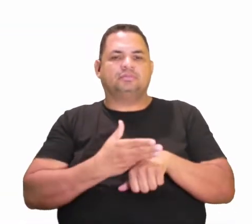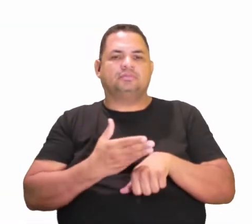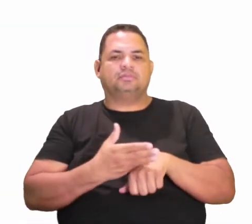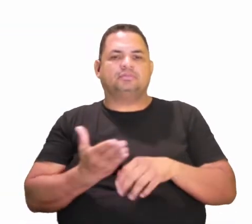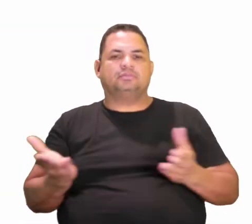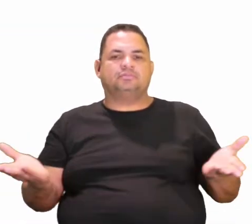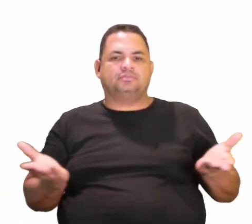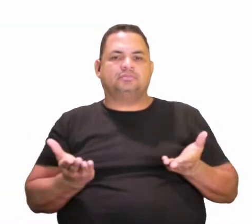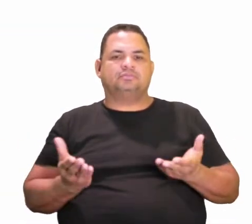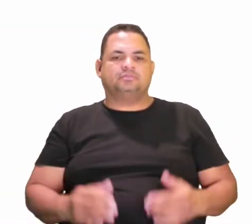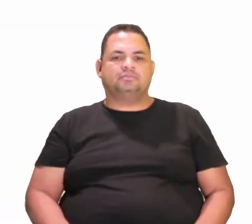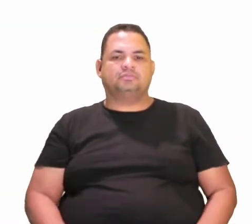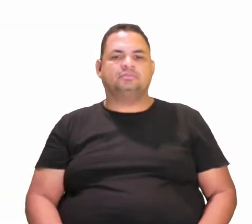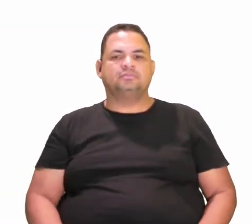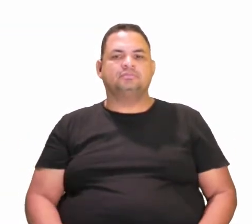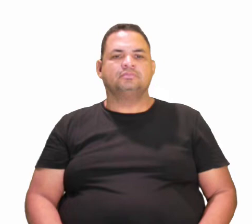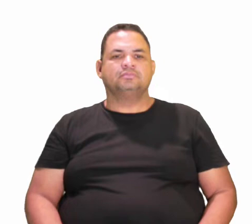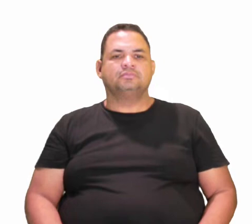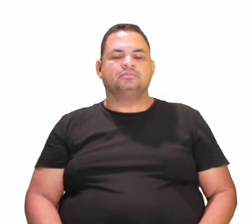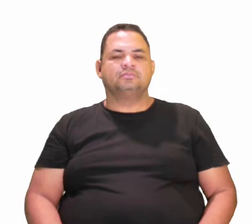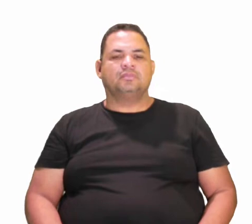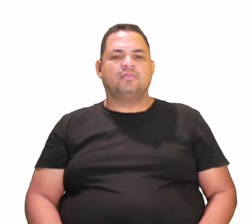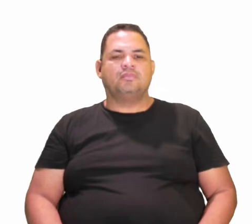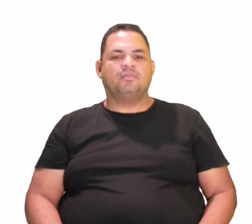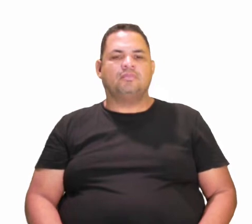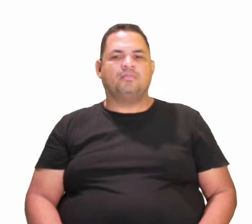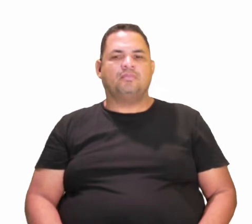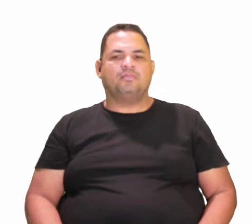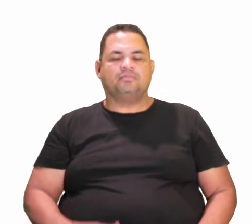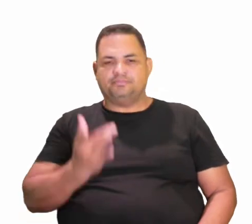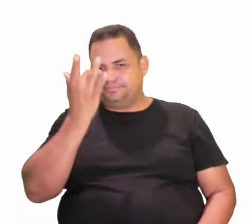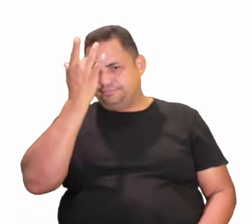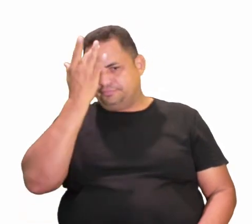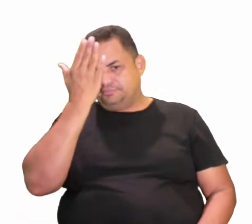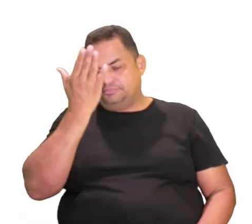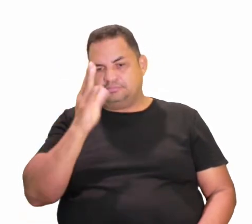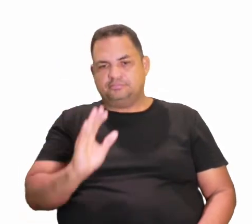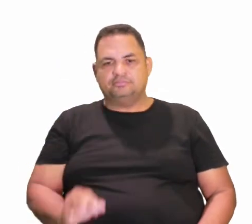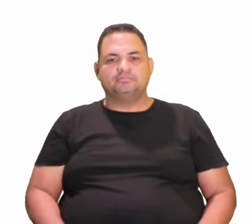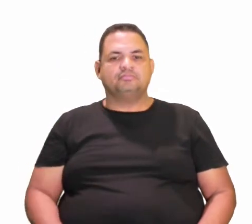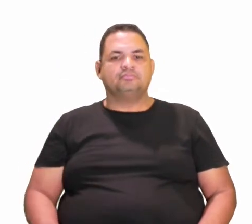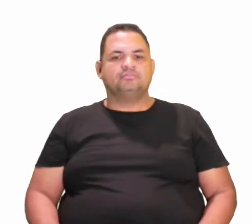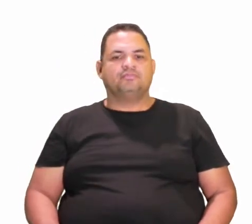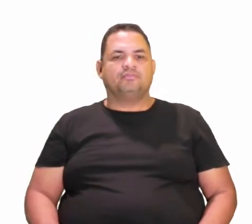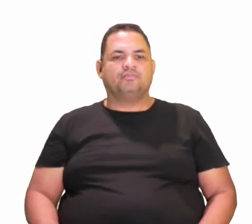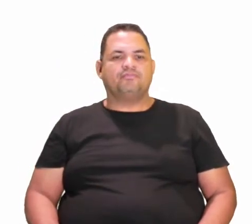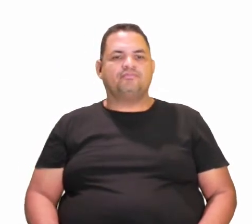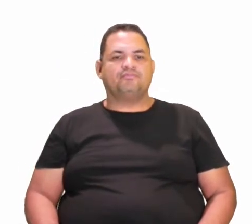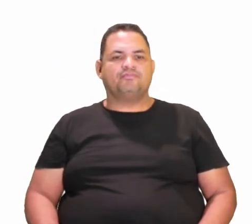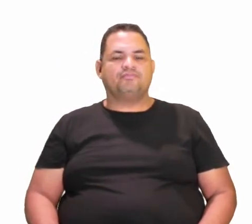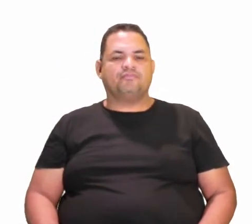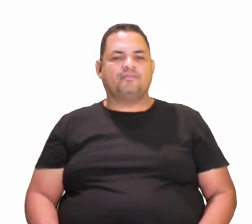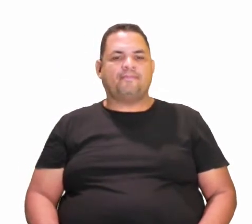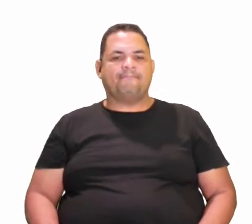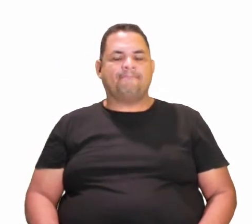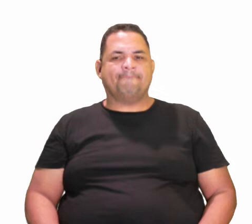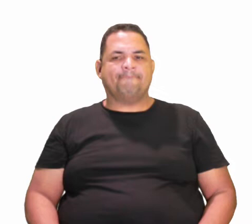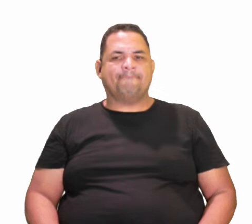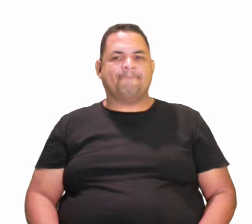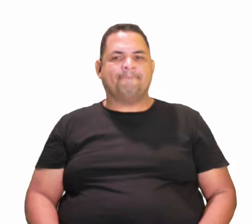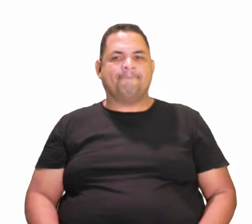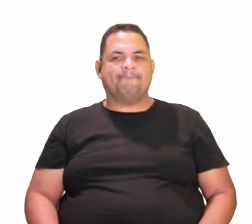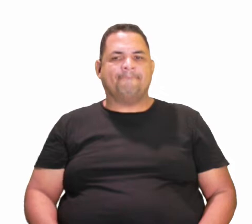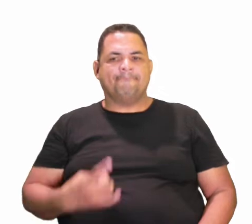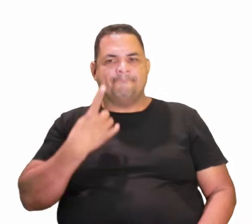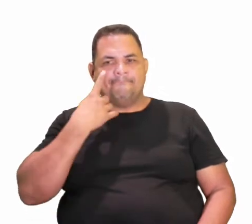Vamos praticar? Olha aí. Tá bem fácil. Eu tenho certeza que vocês vão conseguir responder isso.